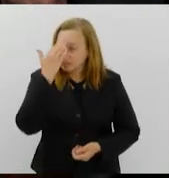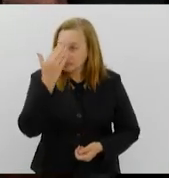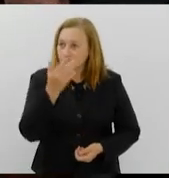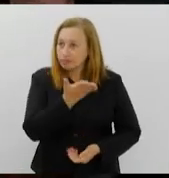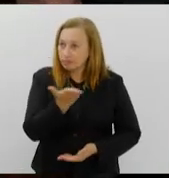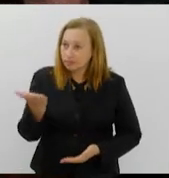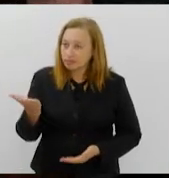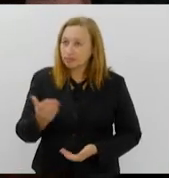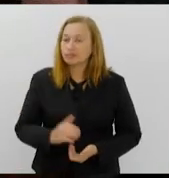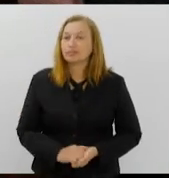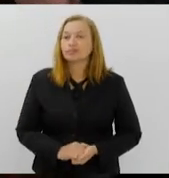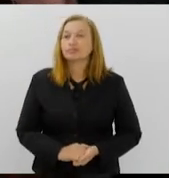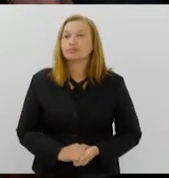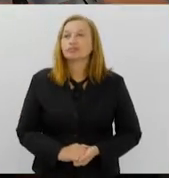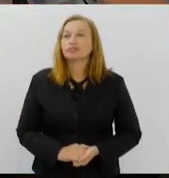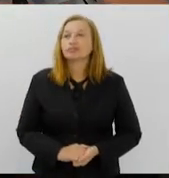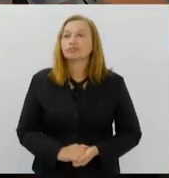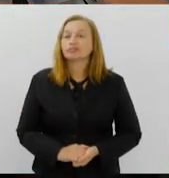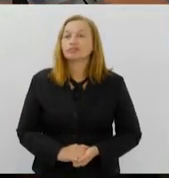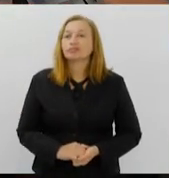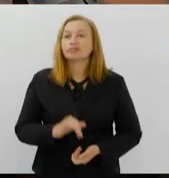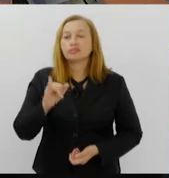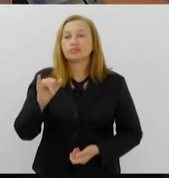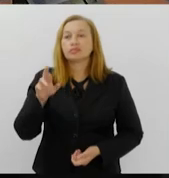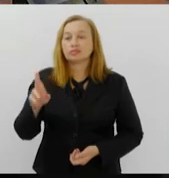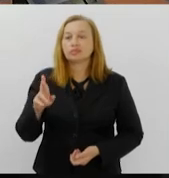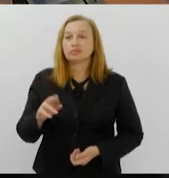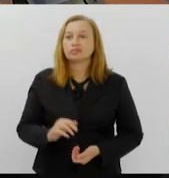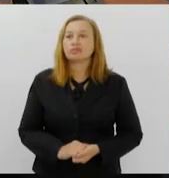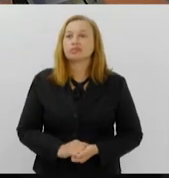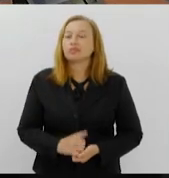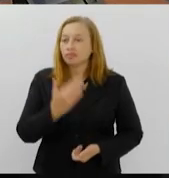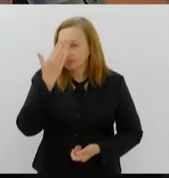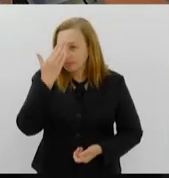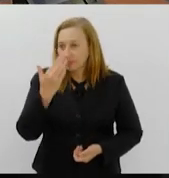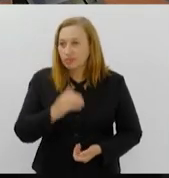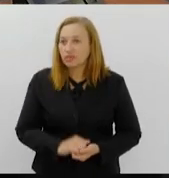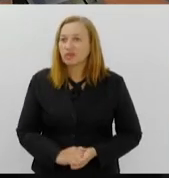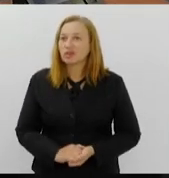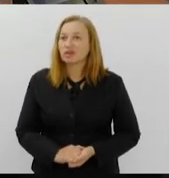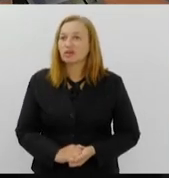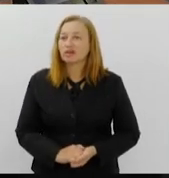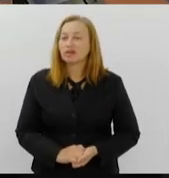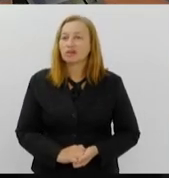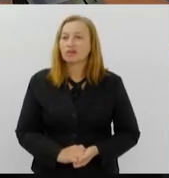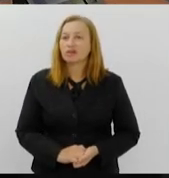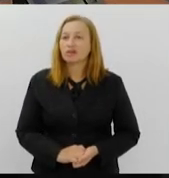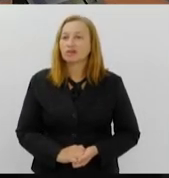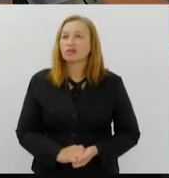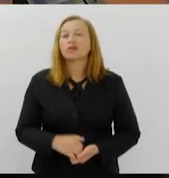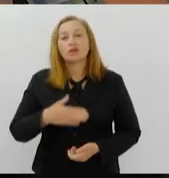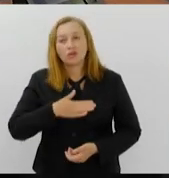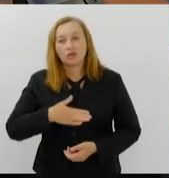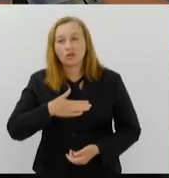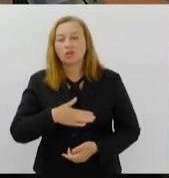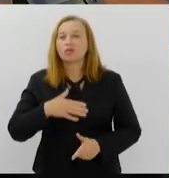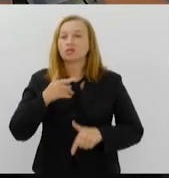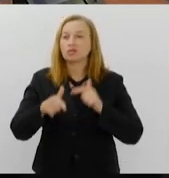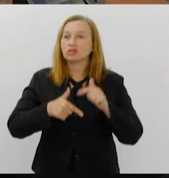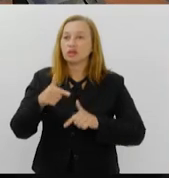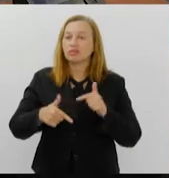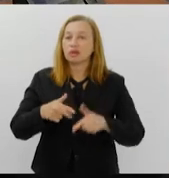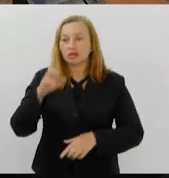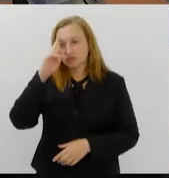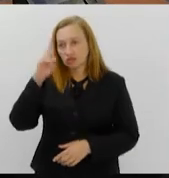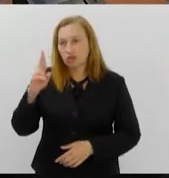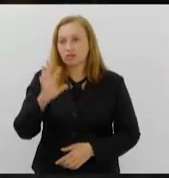vocês aí, vocês torceram por mim lá no Igor Porto, obrigado. Eu muito gosto também, né, não, pelo, eu até gosto do trabalho do chefe da polícia,